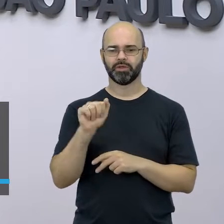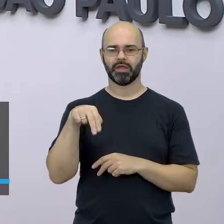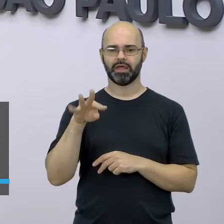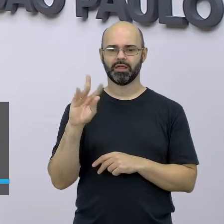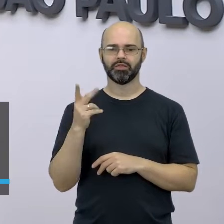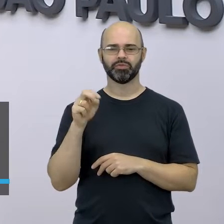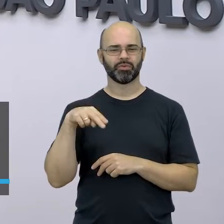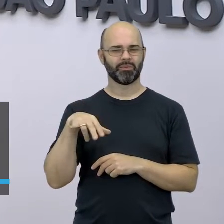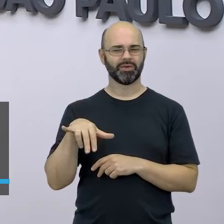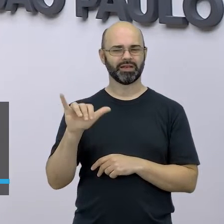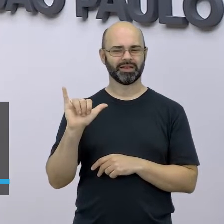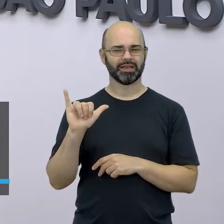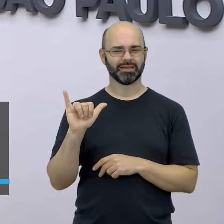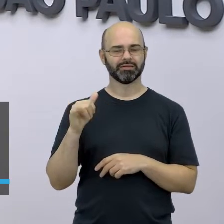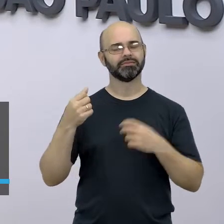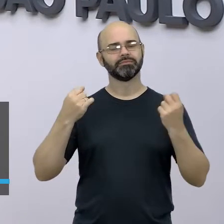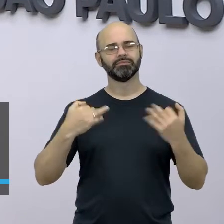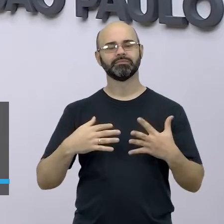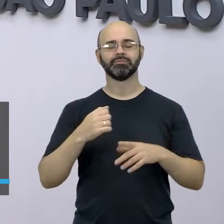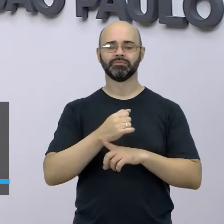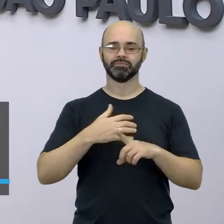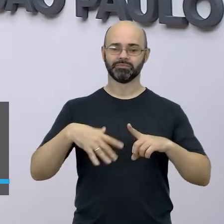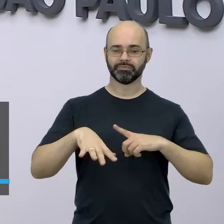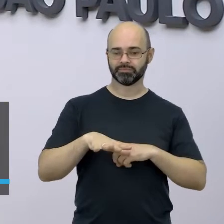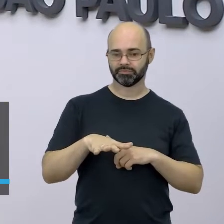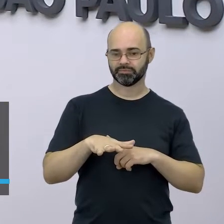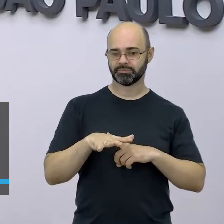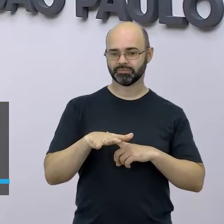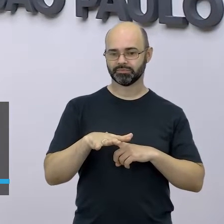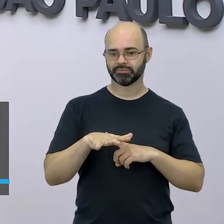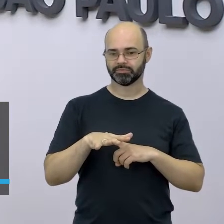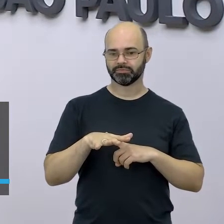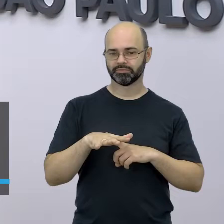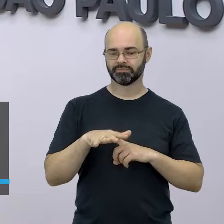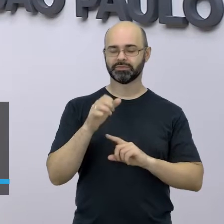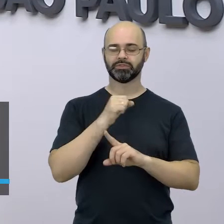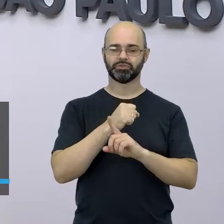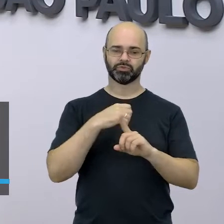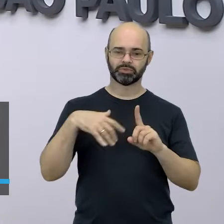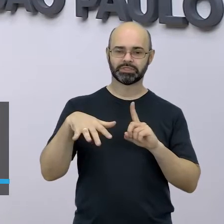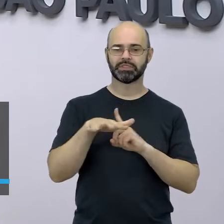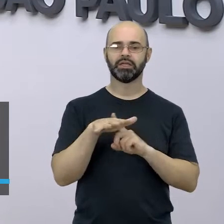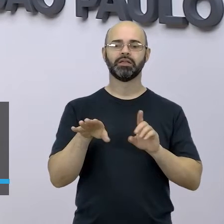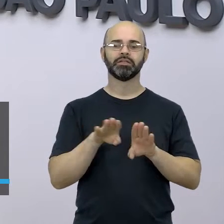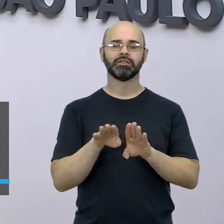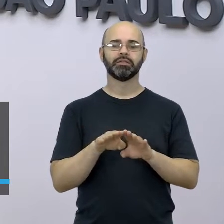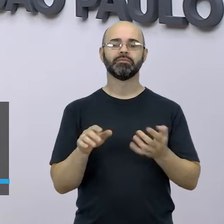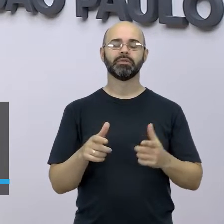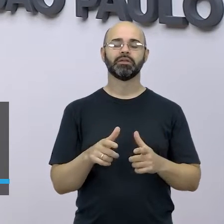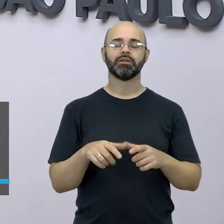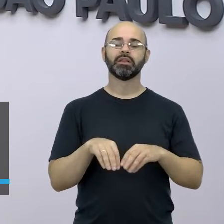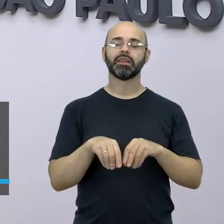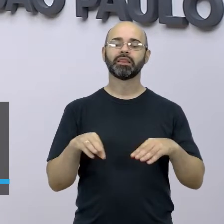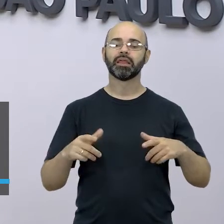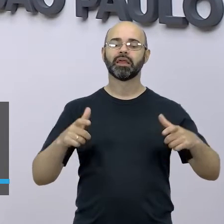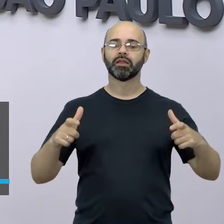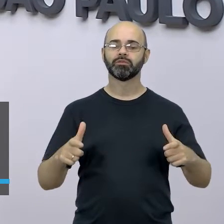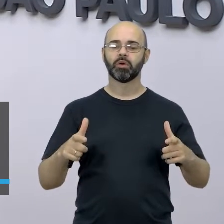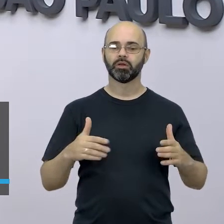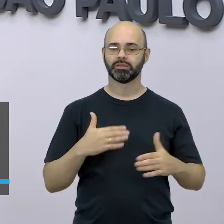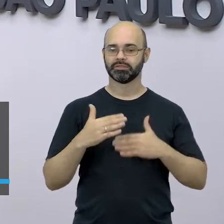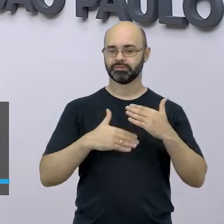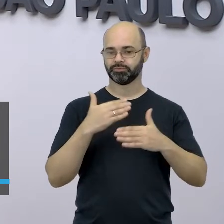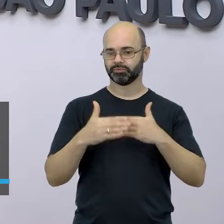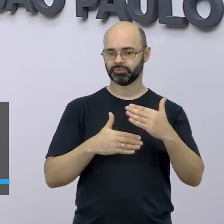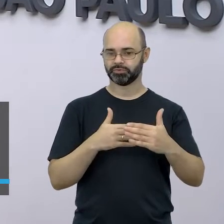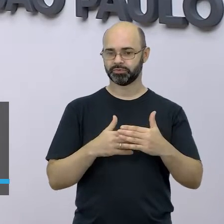com sociedade e desenvolvimento territorial, obviamente. Esse livro, ele não pertence, o livro Sociologia, do Anthony